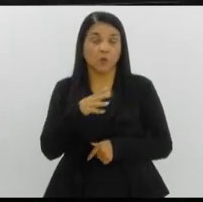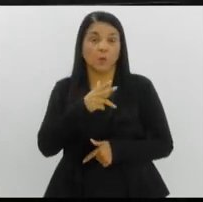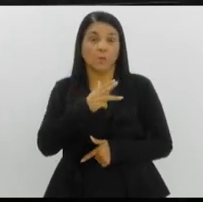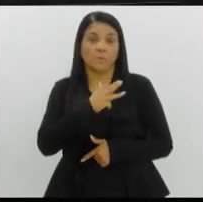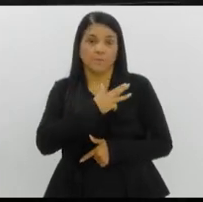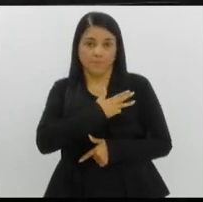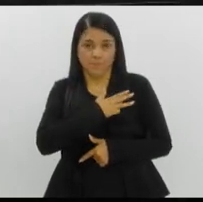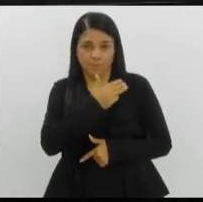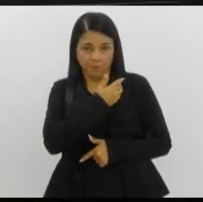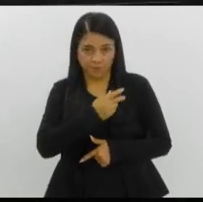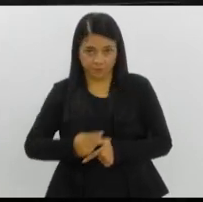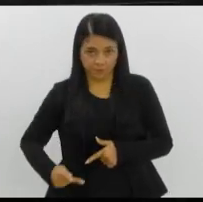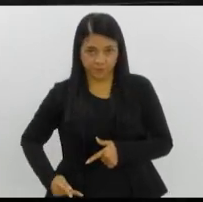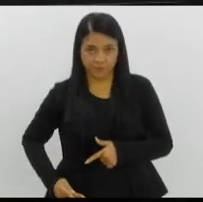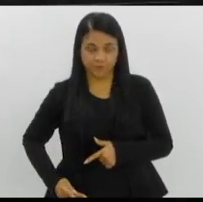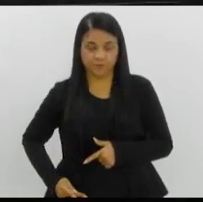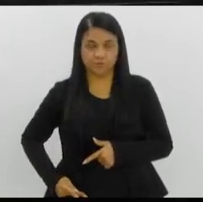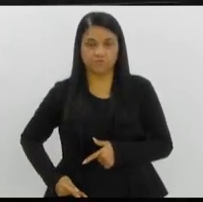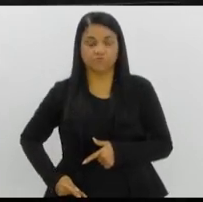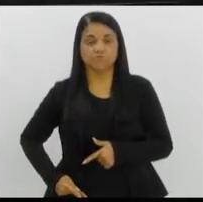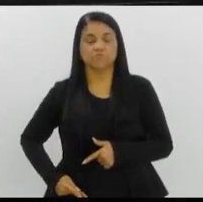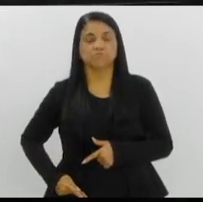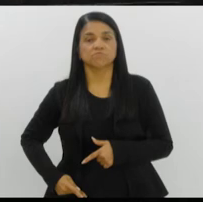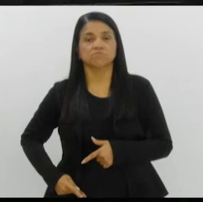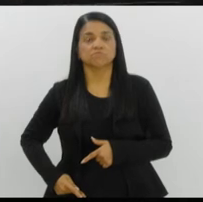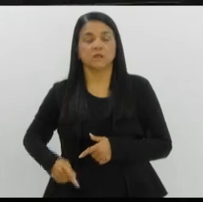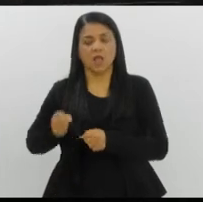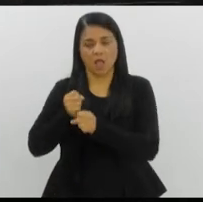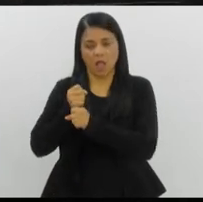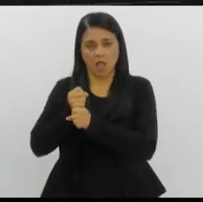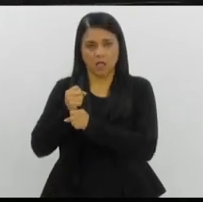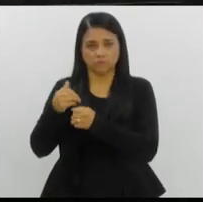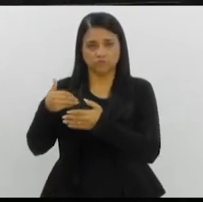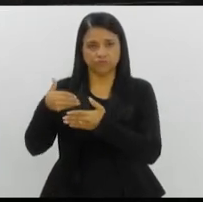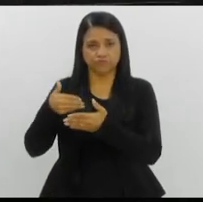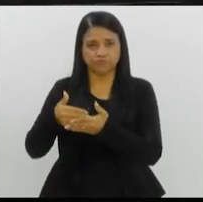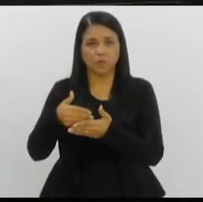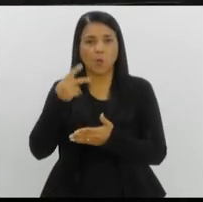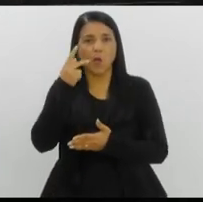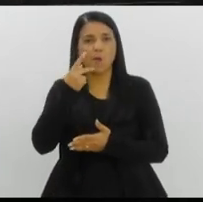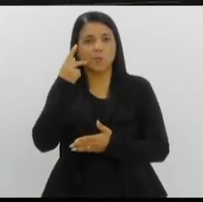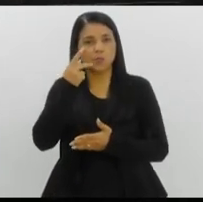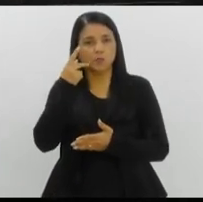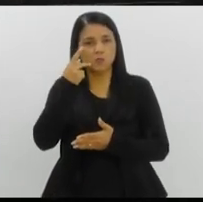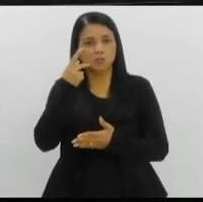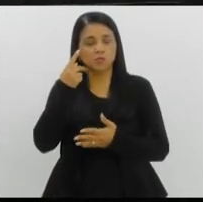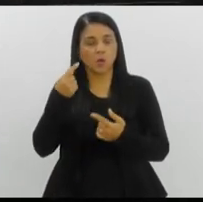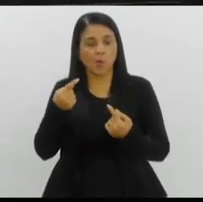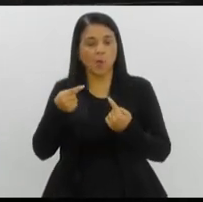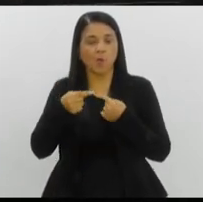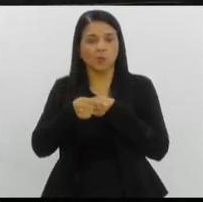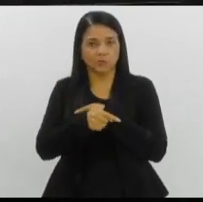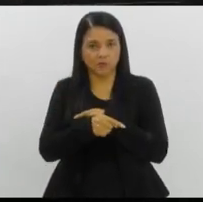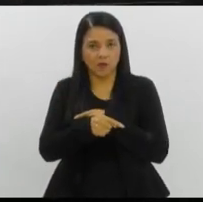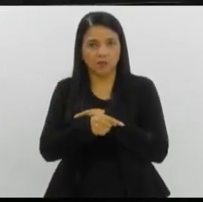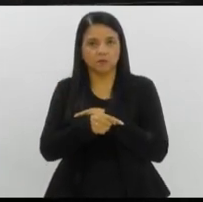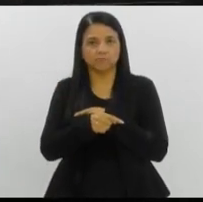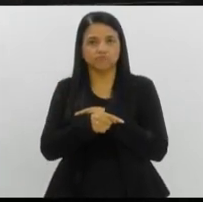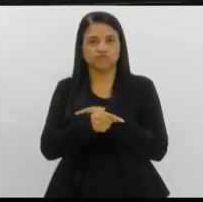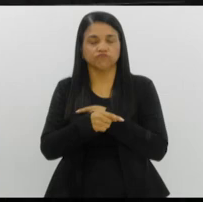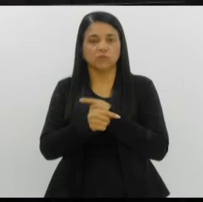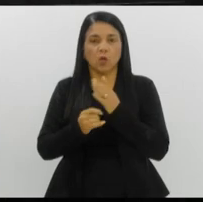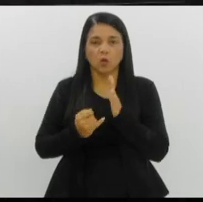se mostra coerente ao longo dos anos com a política contrária que ele tem aos